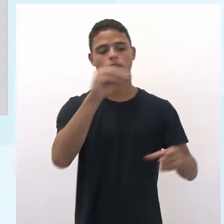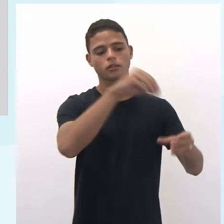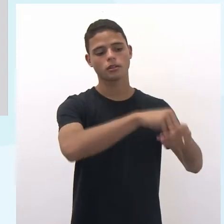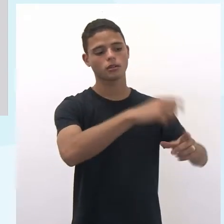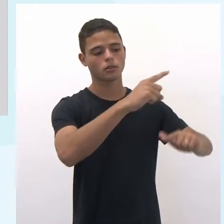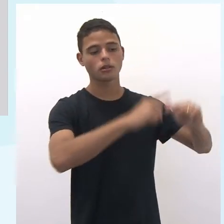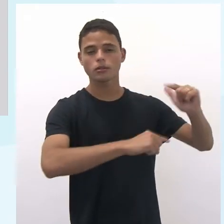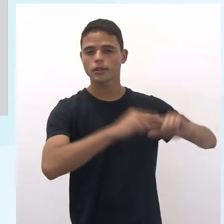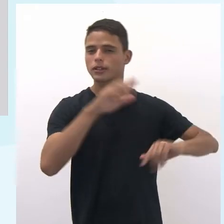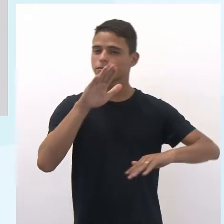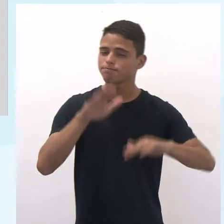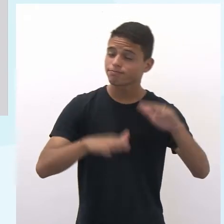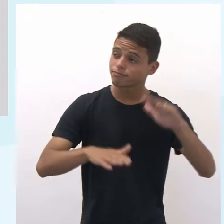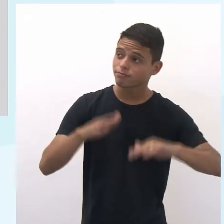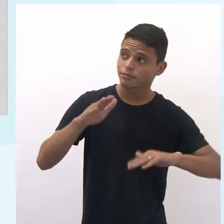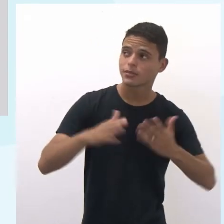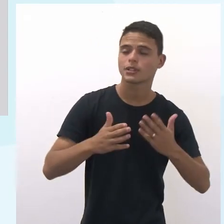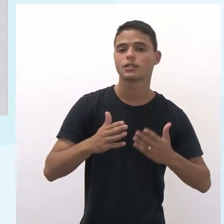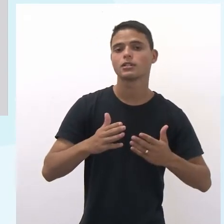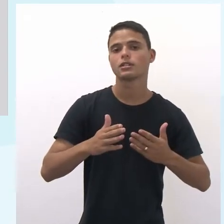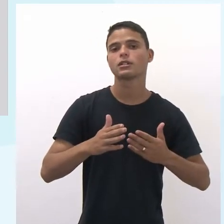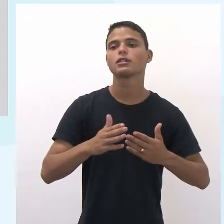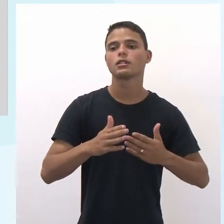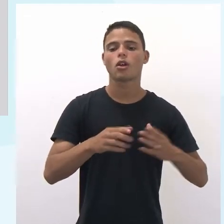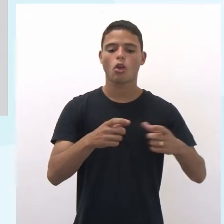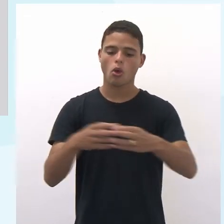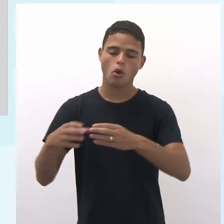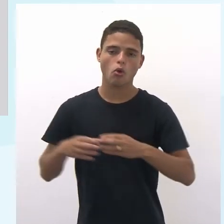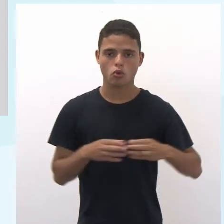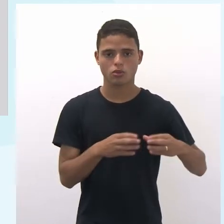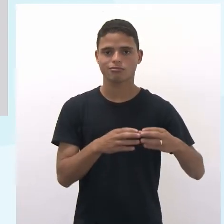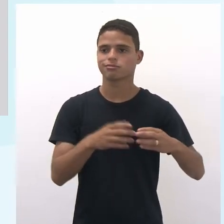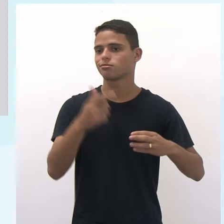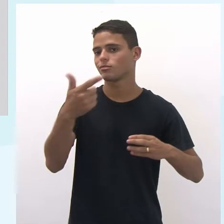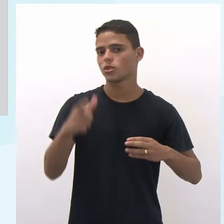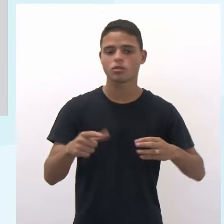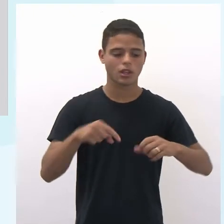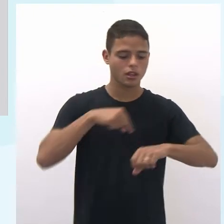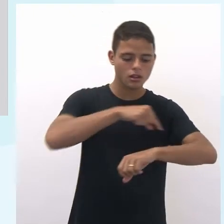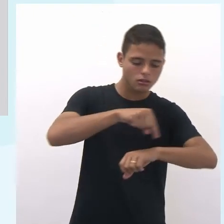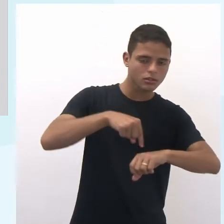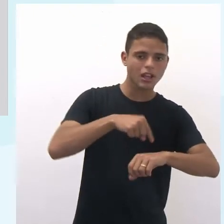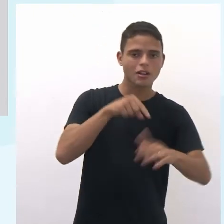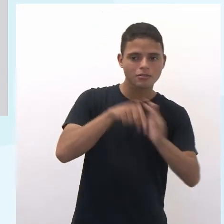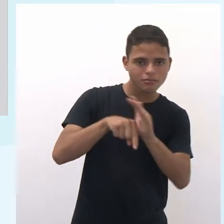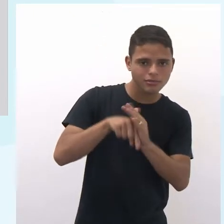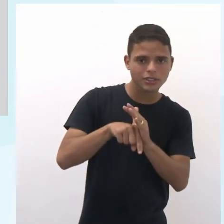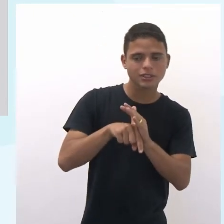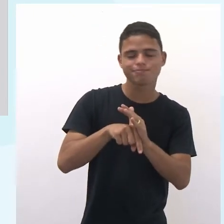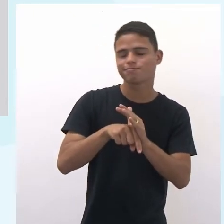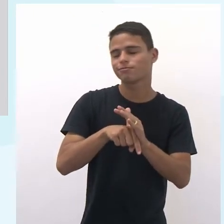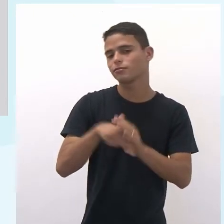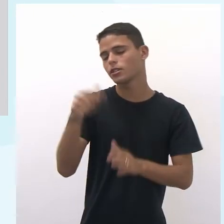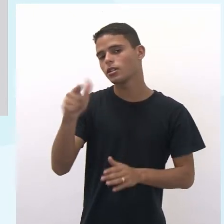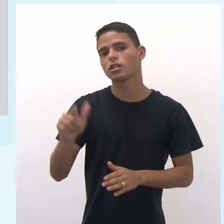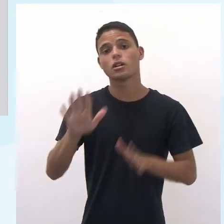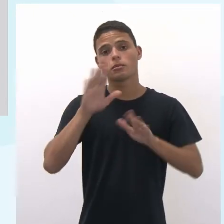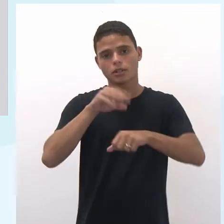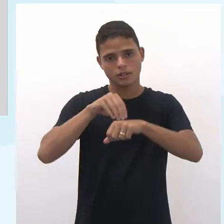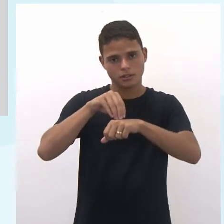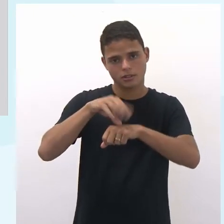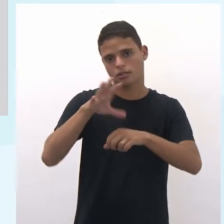que às vezes, dependendo, o docente não tem aquele tempo hábil de fazer algumas pesquisas, mas a indicação já está